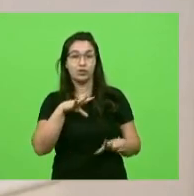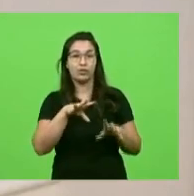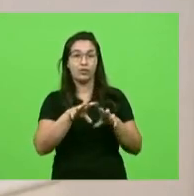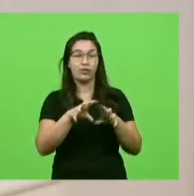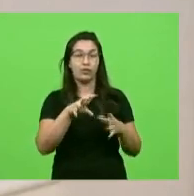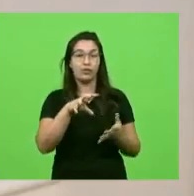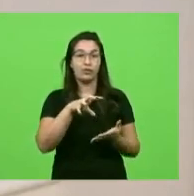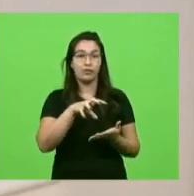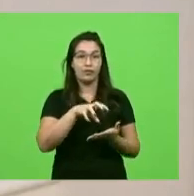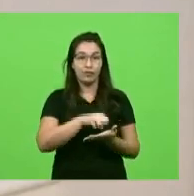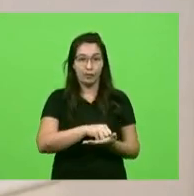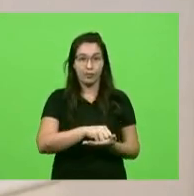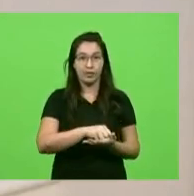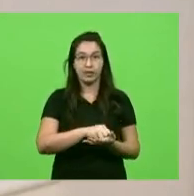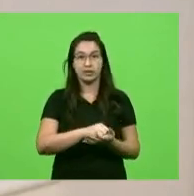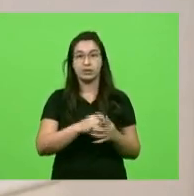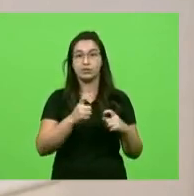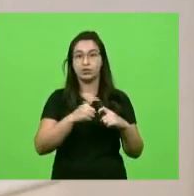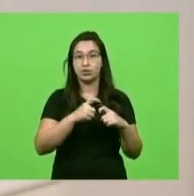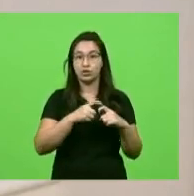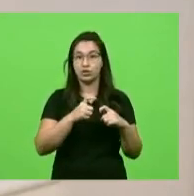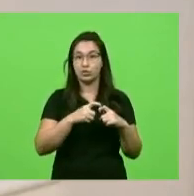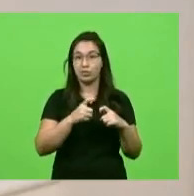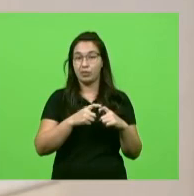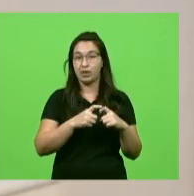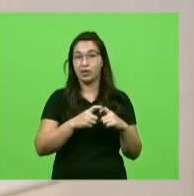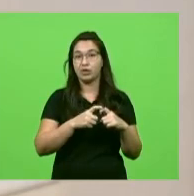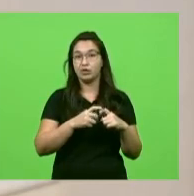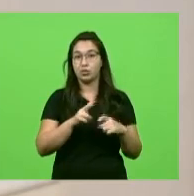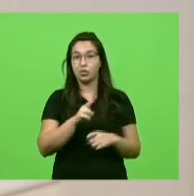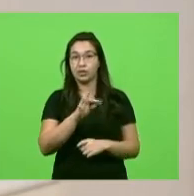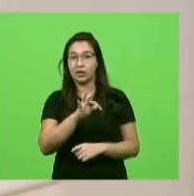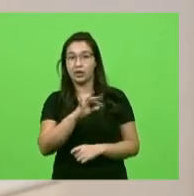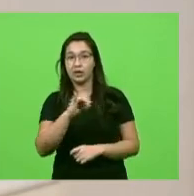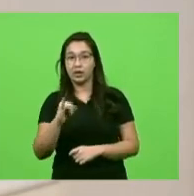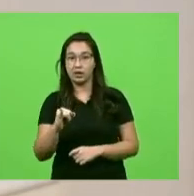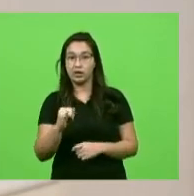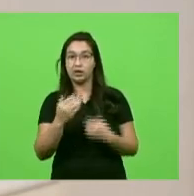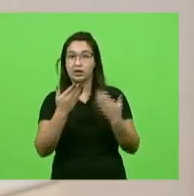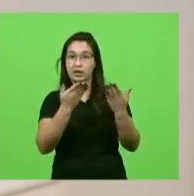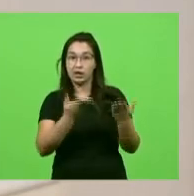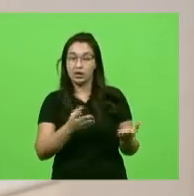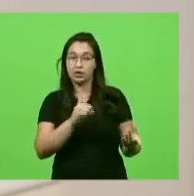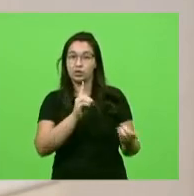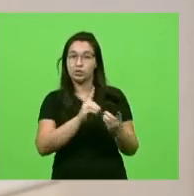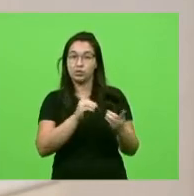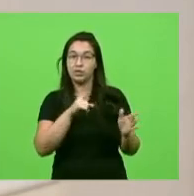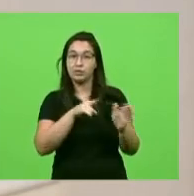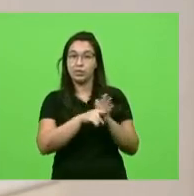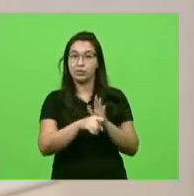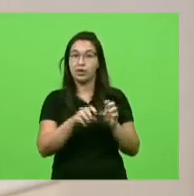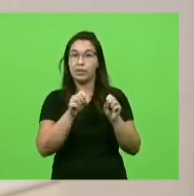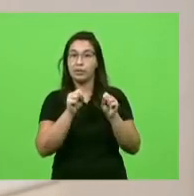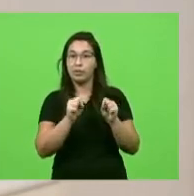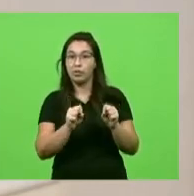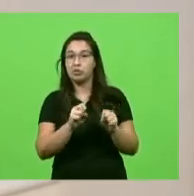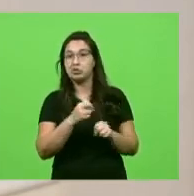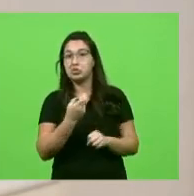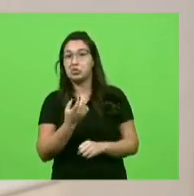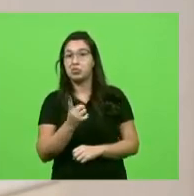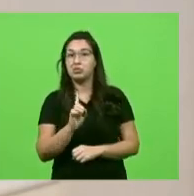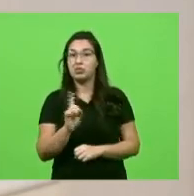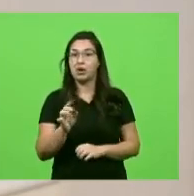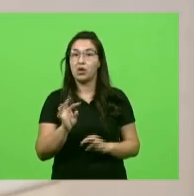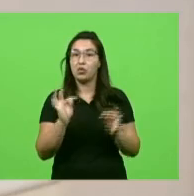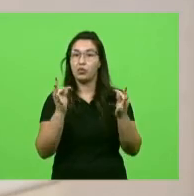médicos intensivistas da Secretaria do Estado da Saúde para ser consultada, a fim de validar ou não as especificações